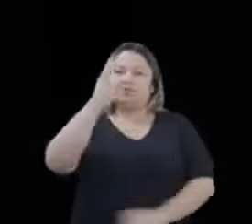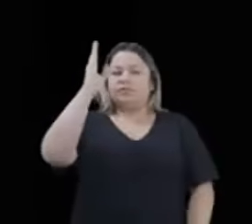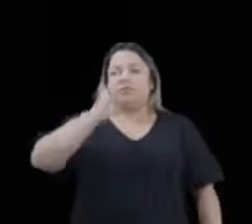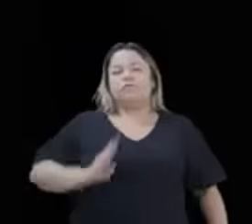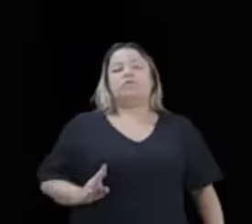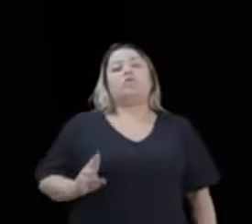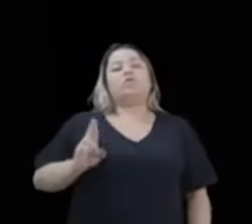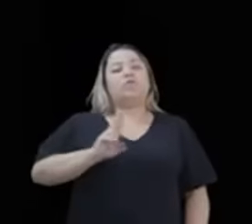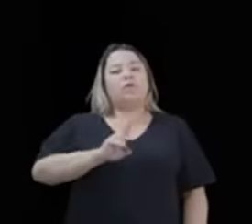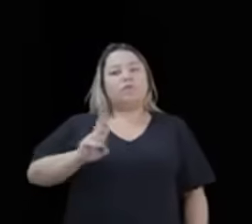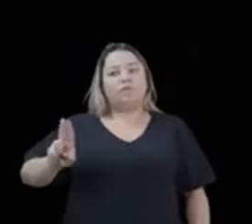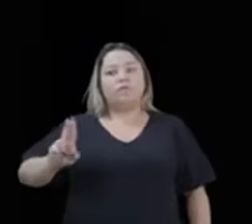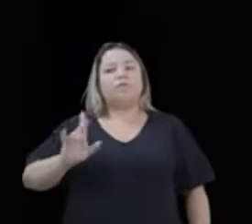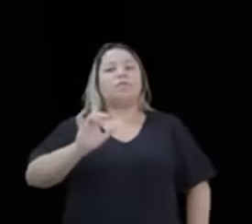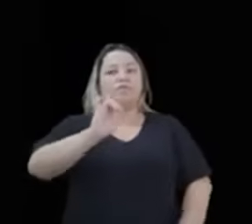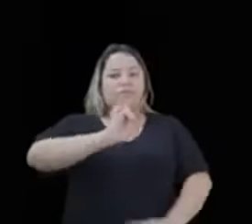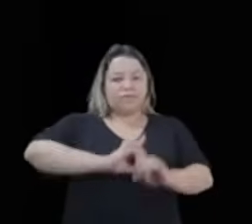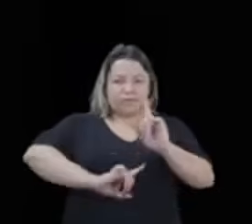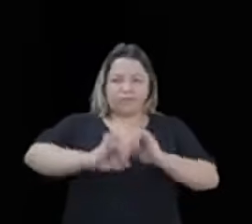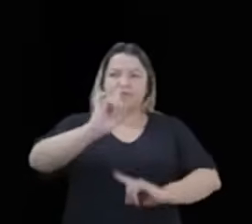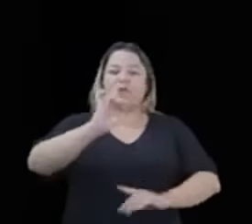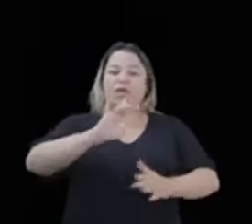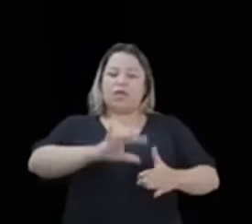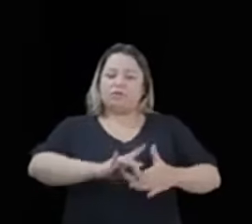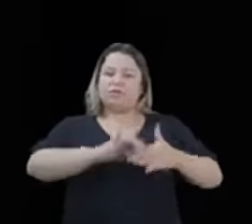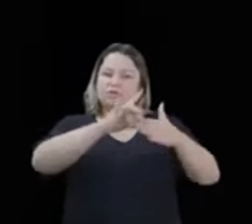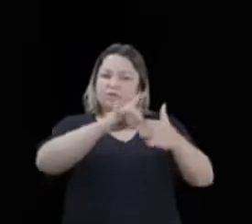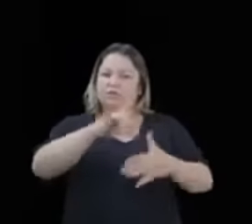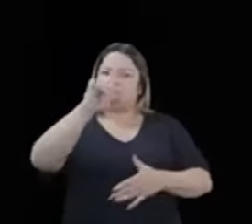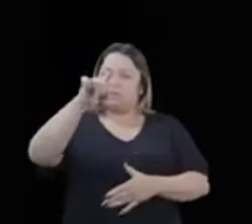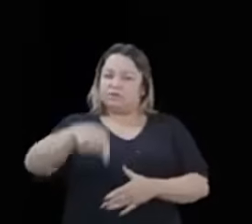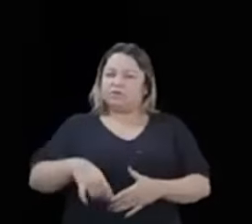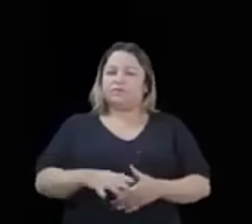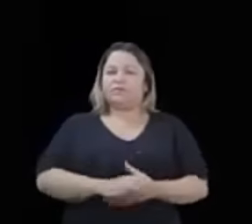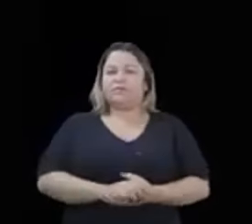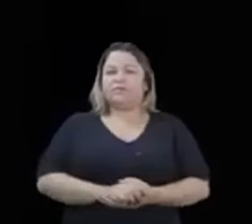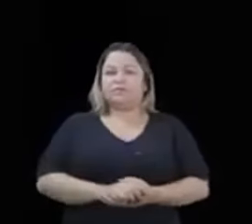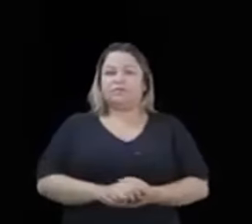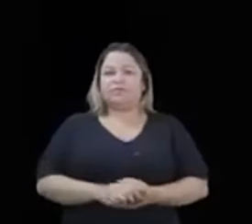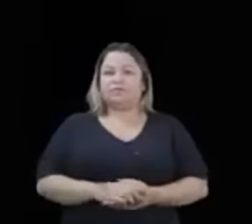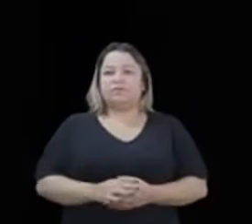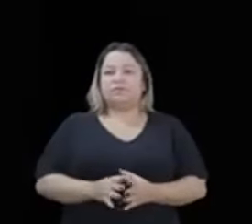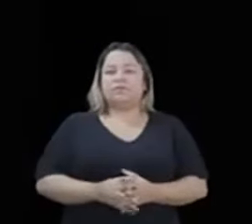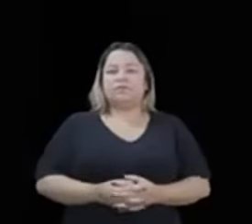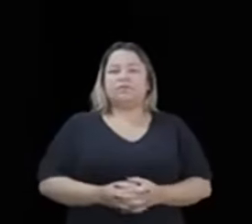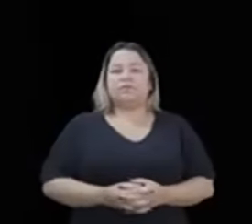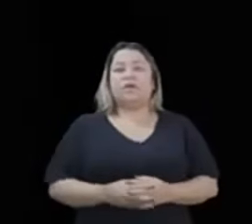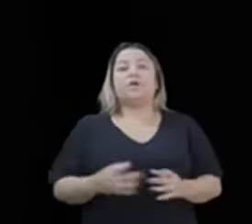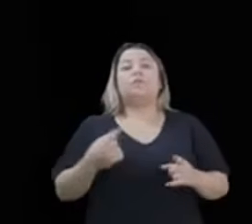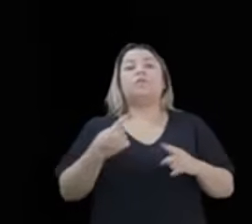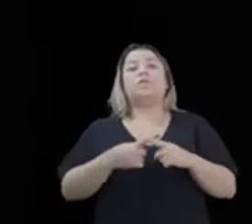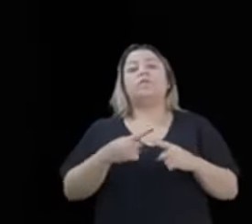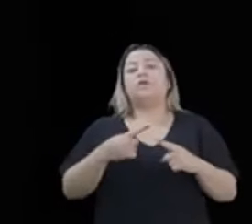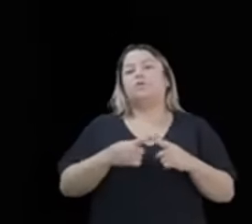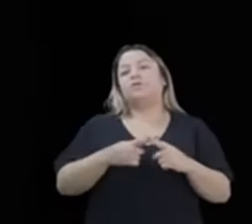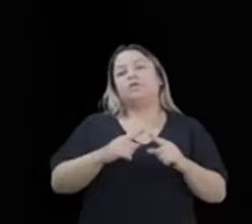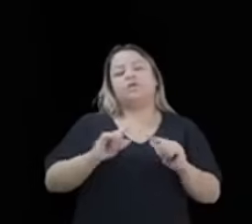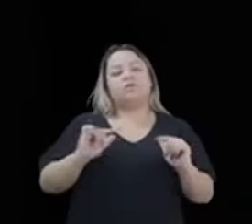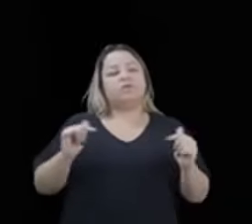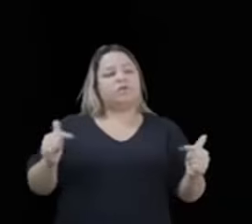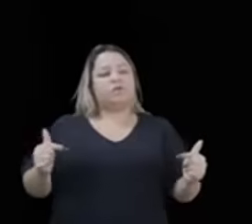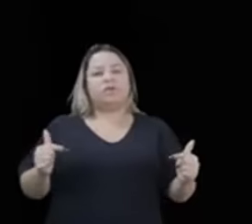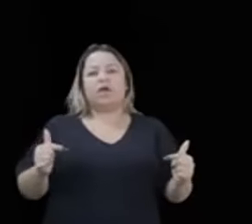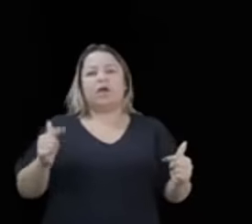o nome nós vamos construir, a liderança será construída. Até porque não nascerá